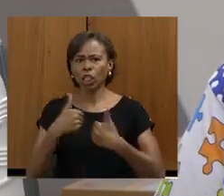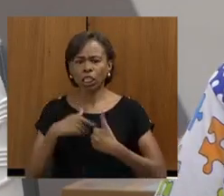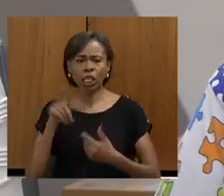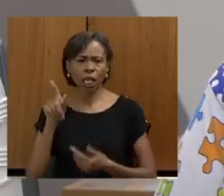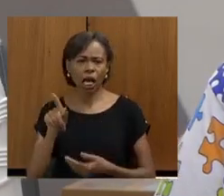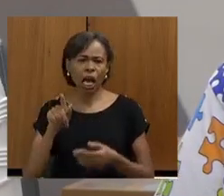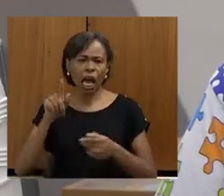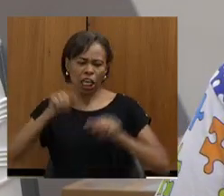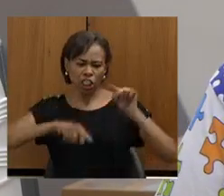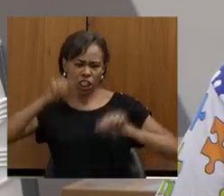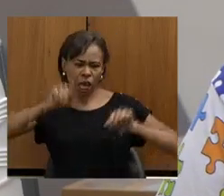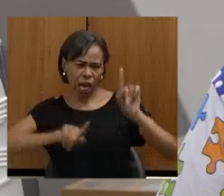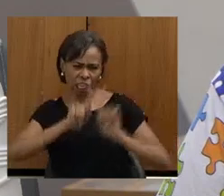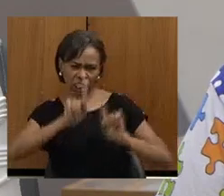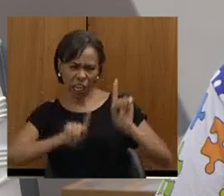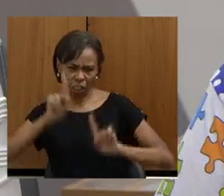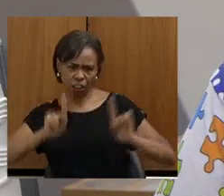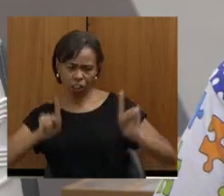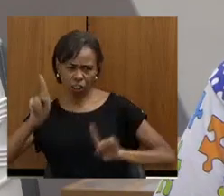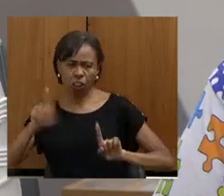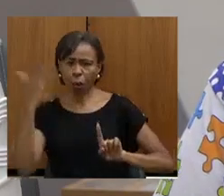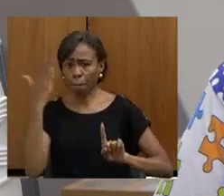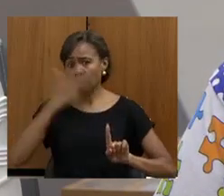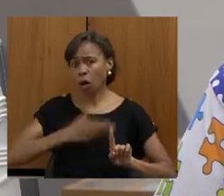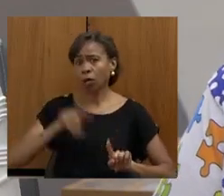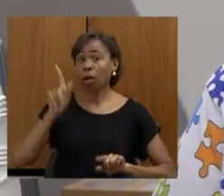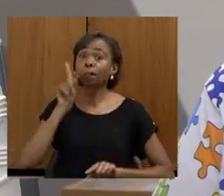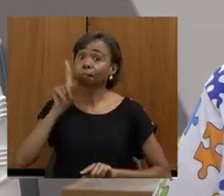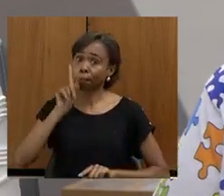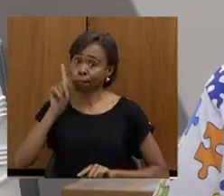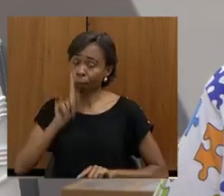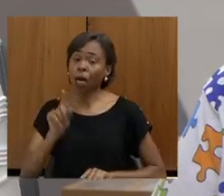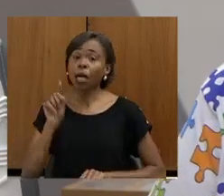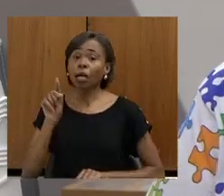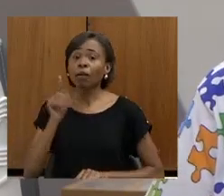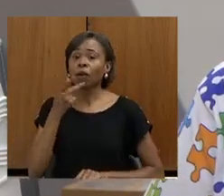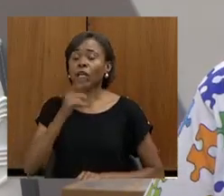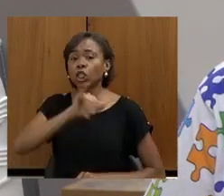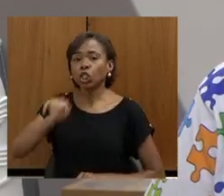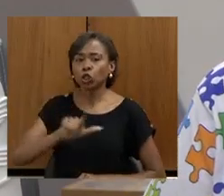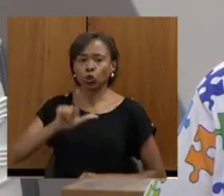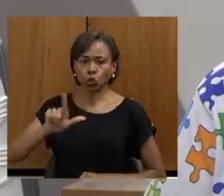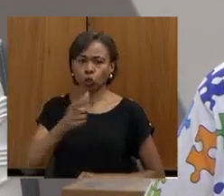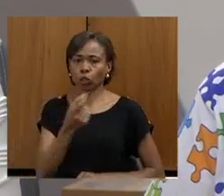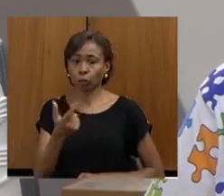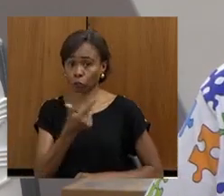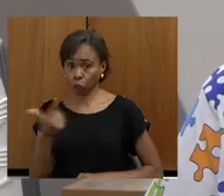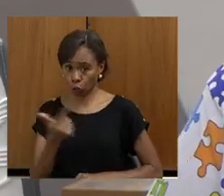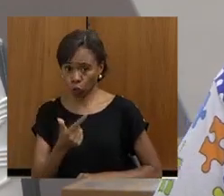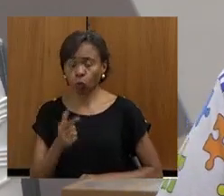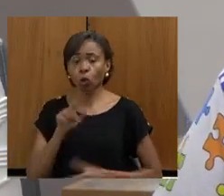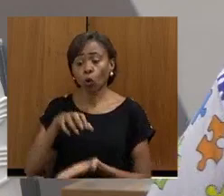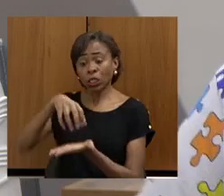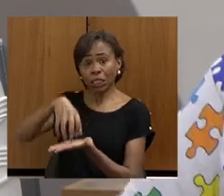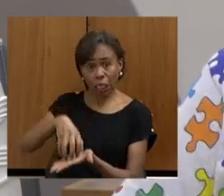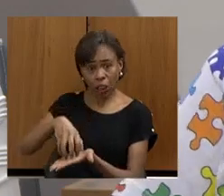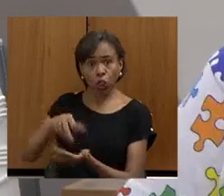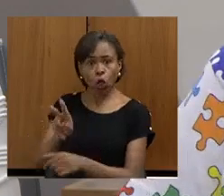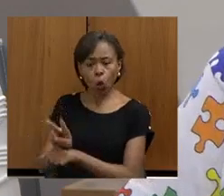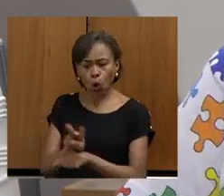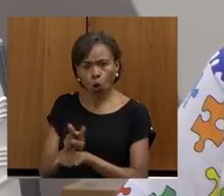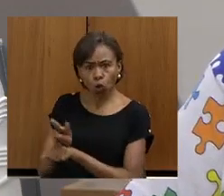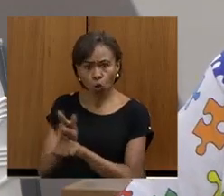a nossa estatística é muito falha, para dizer o seguinte, que em julho de 2022, o Centro de Controle e Prevenção de